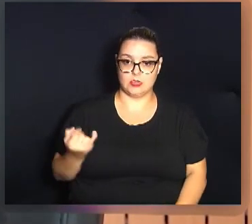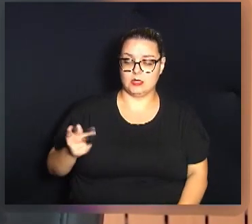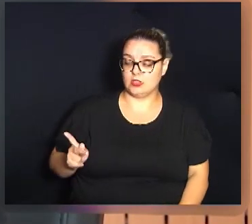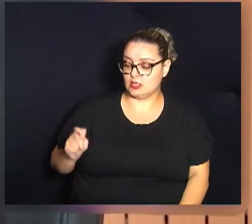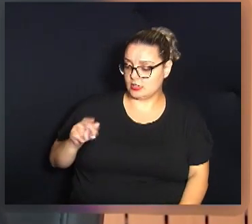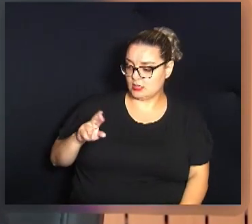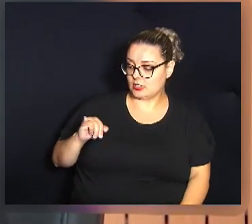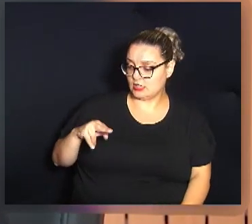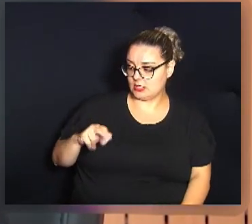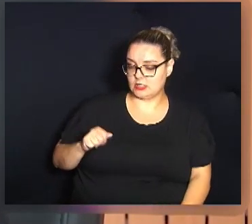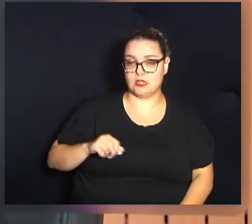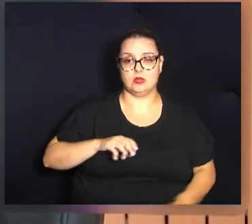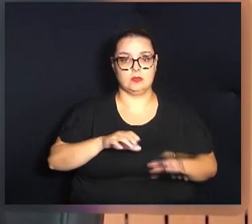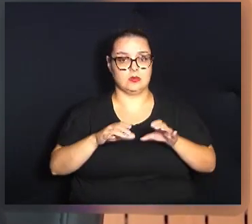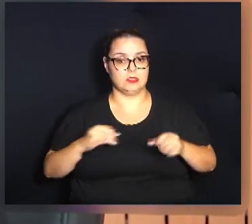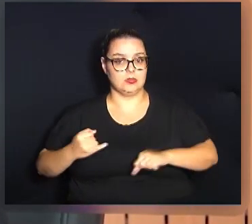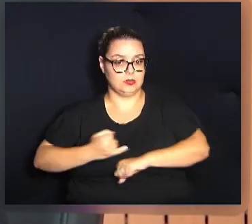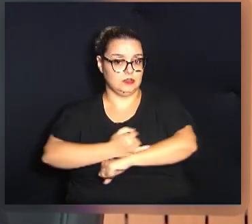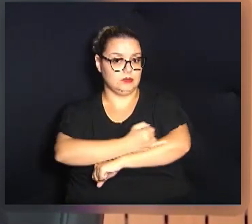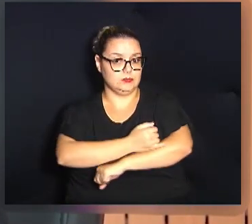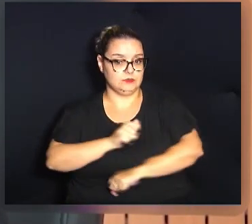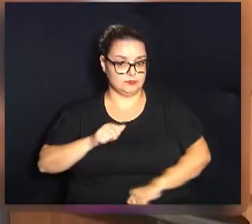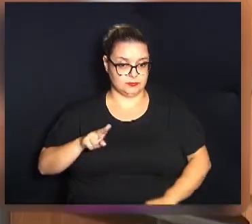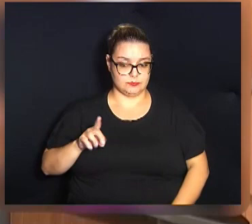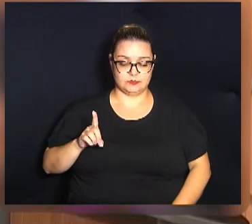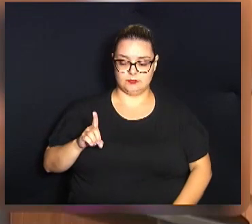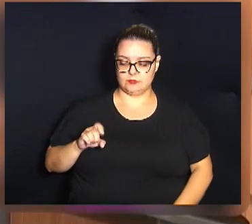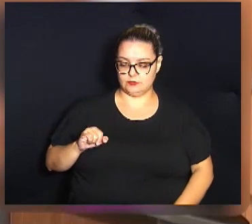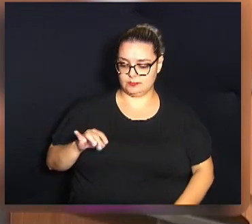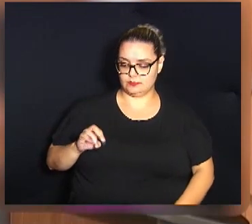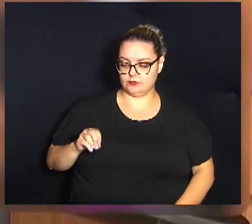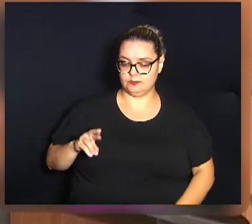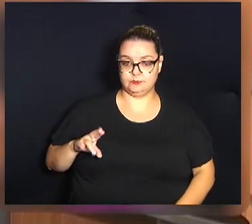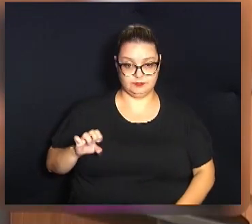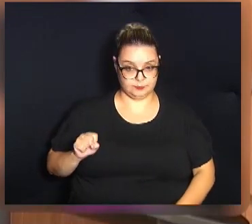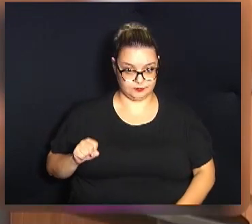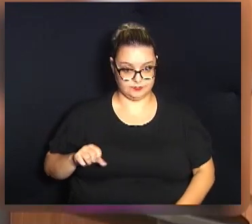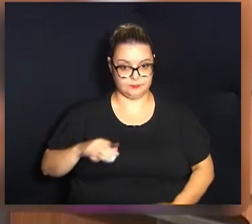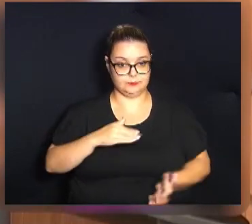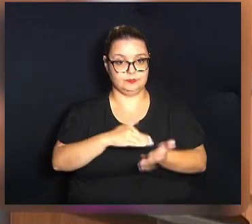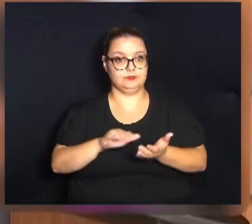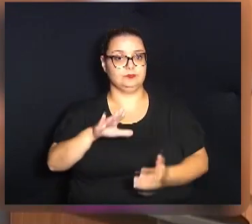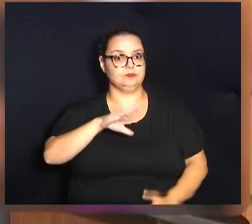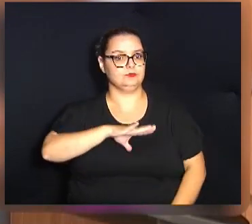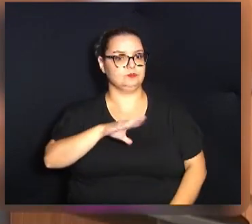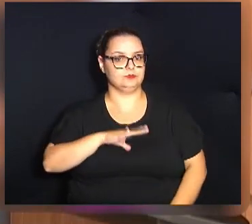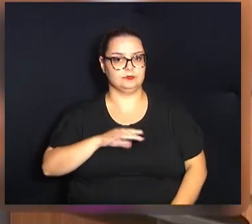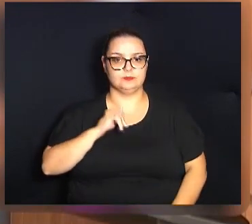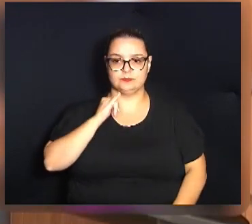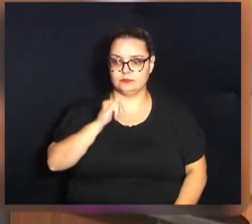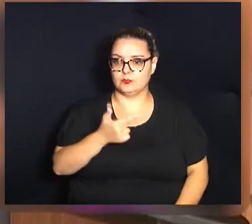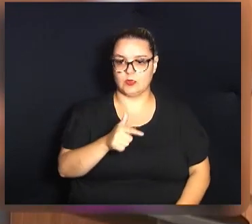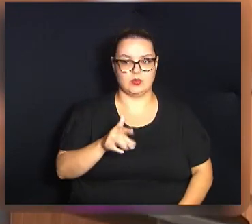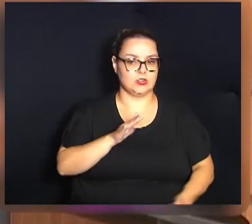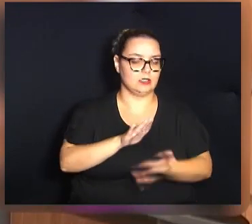de infraestrutura e auditórios da secretaria, disse que o município não terá mais despesas e reforçou